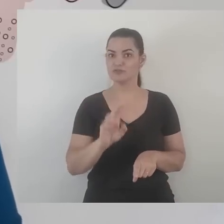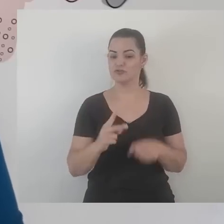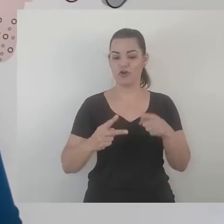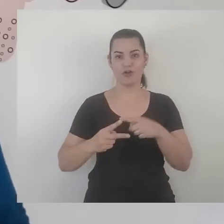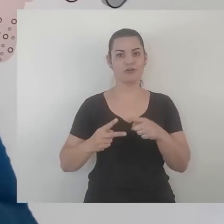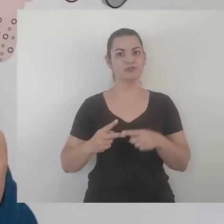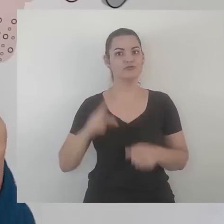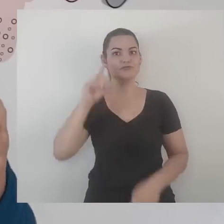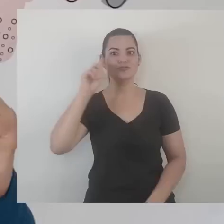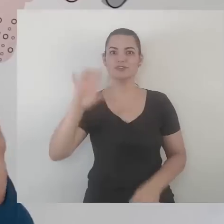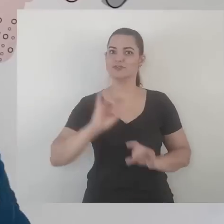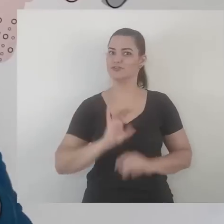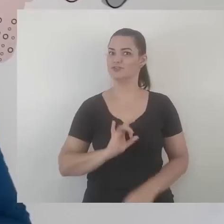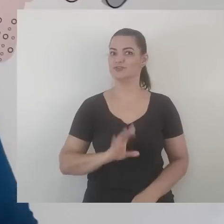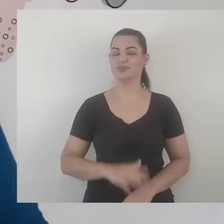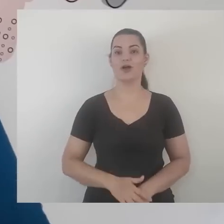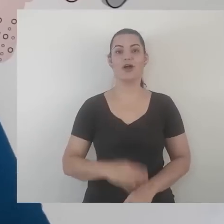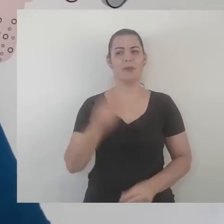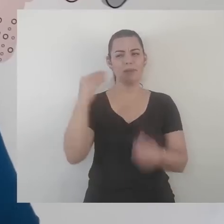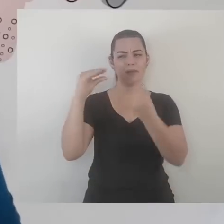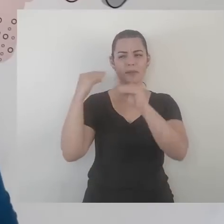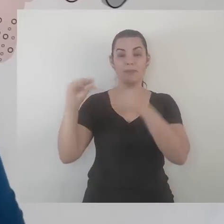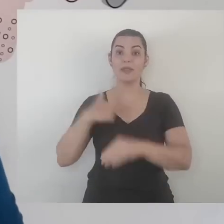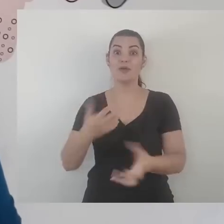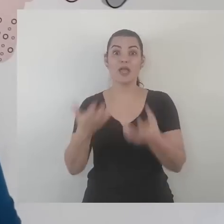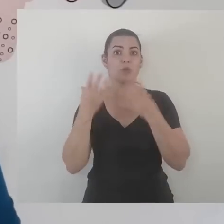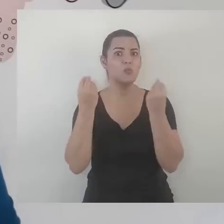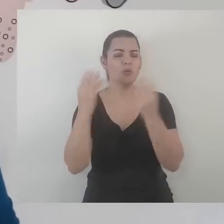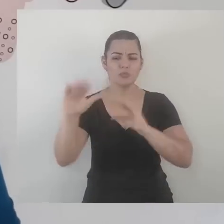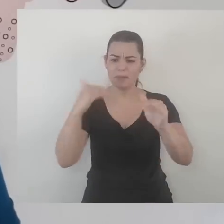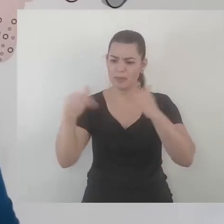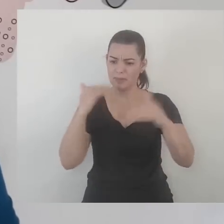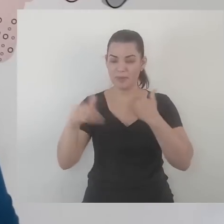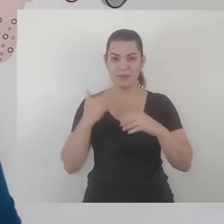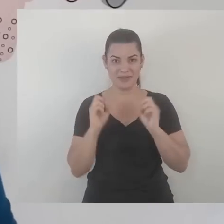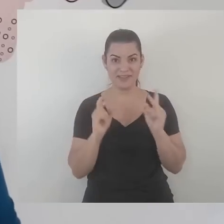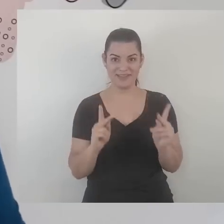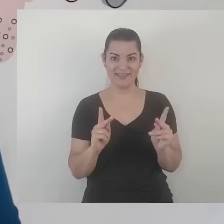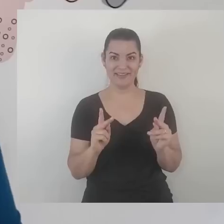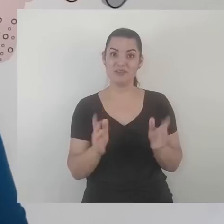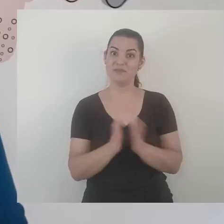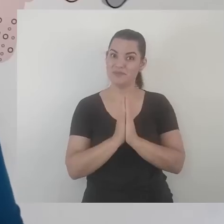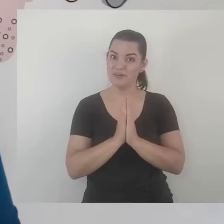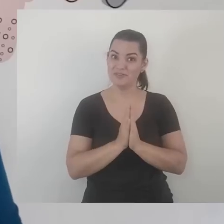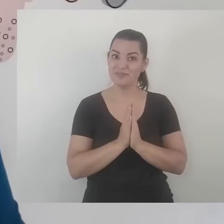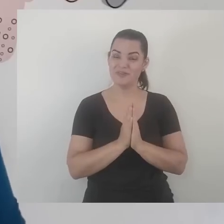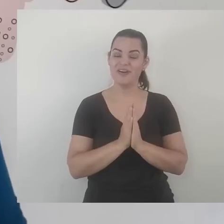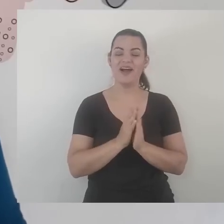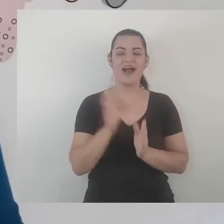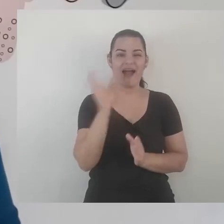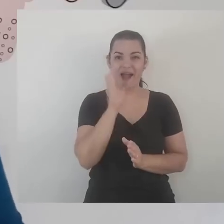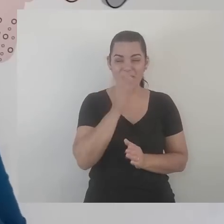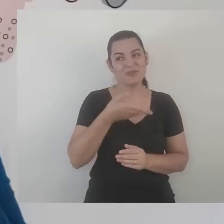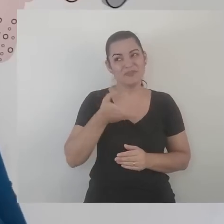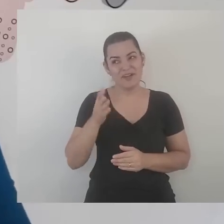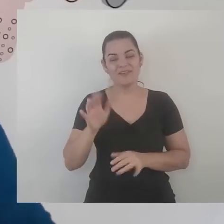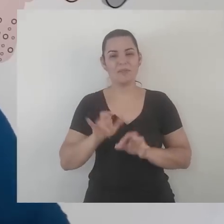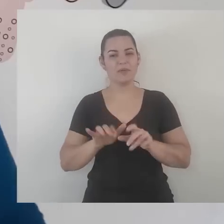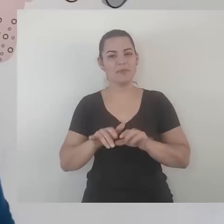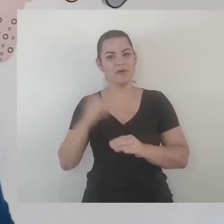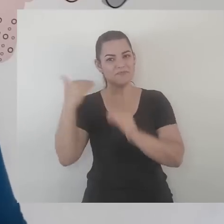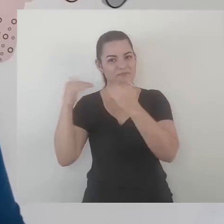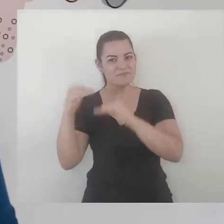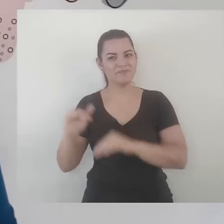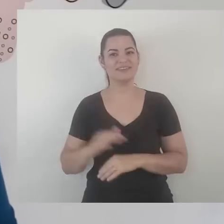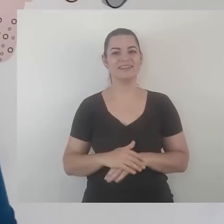contribuições. Eu quero muitas descobertas aparecendo por lá. Então, corre lá, preenche o formulário e